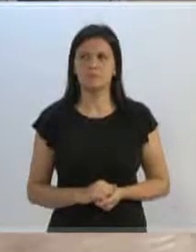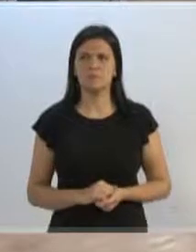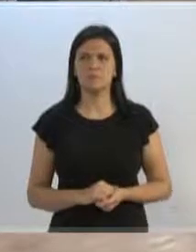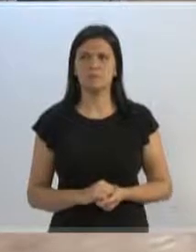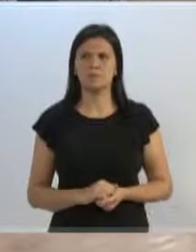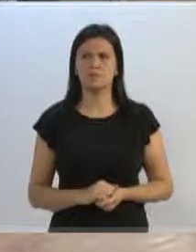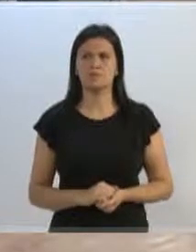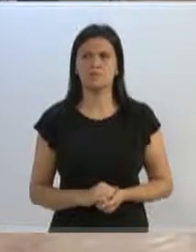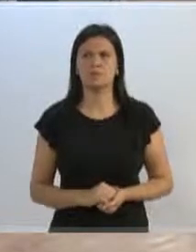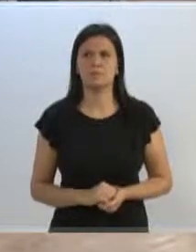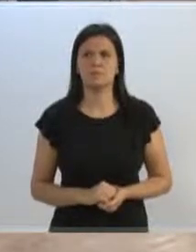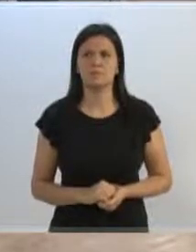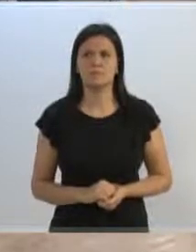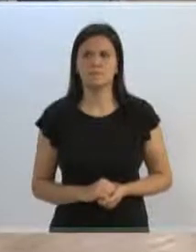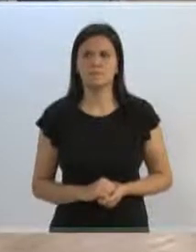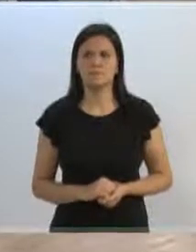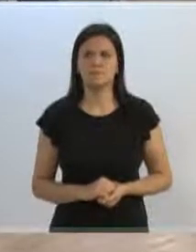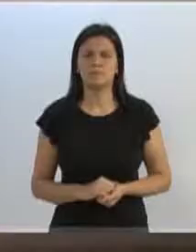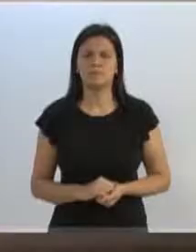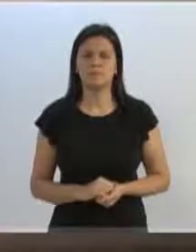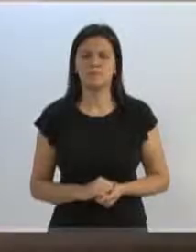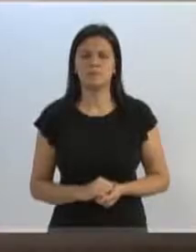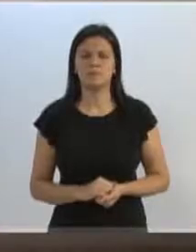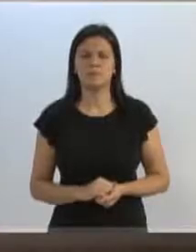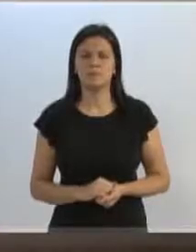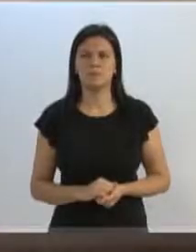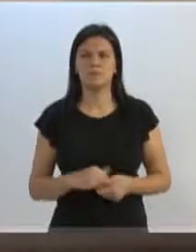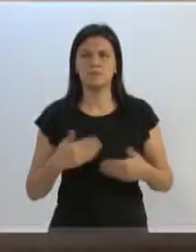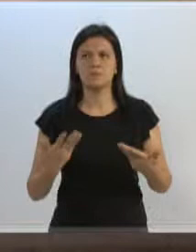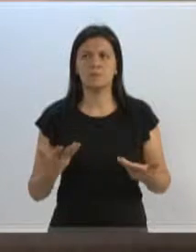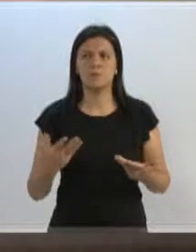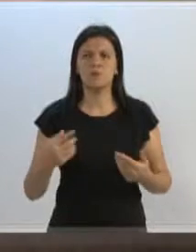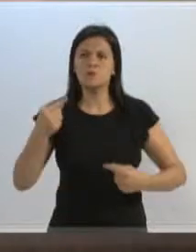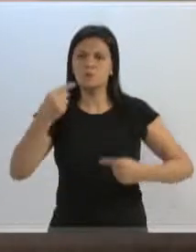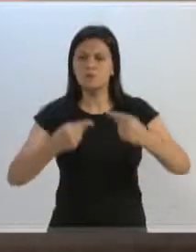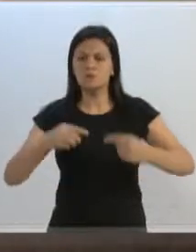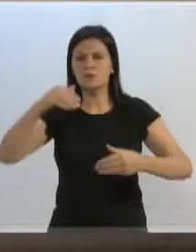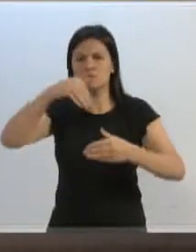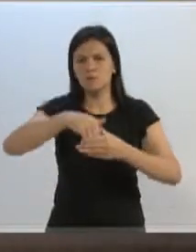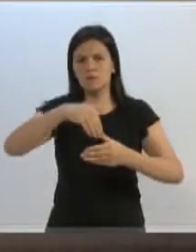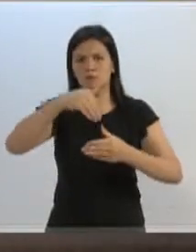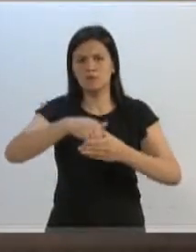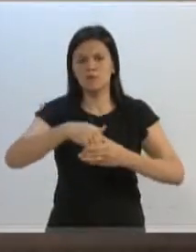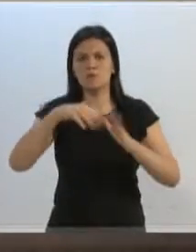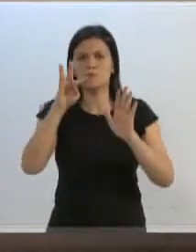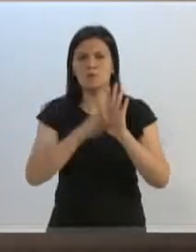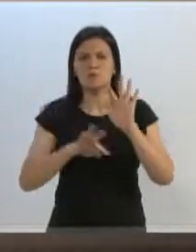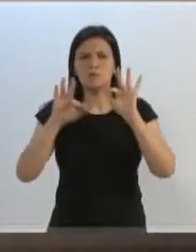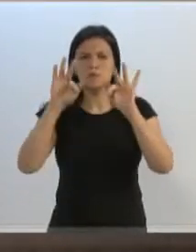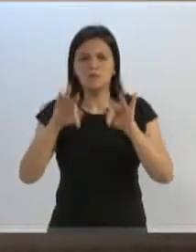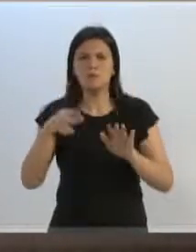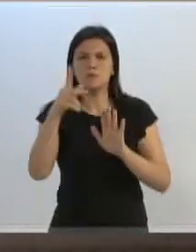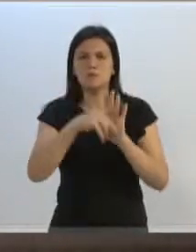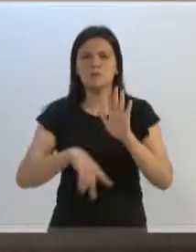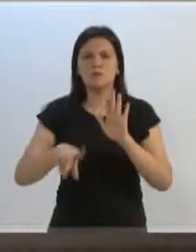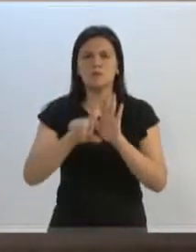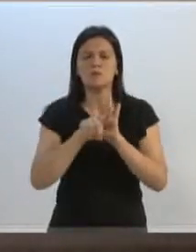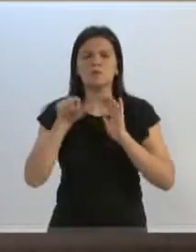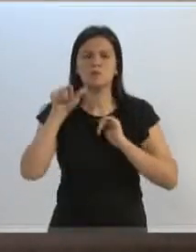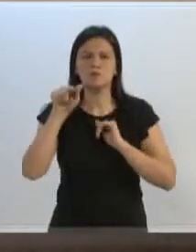vamos lá vamos então na verdade para é a única discussão e votação em redação final do projeto de